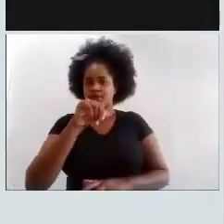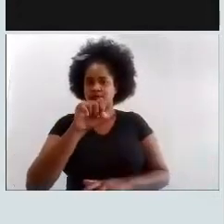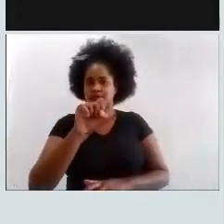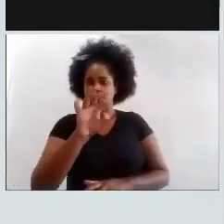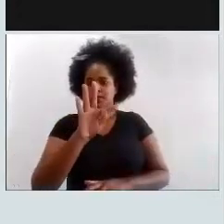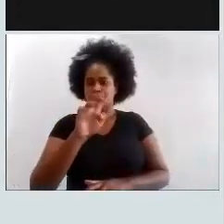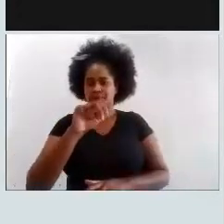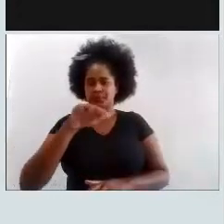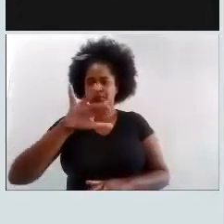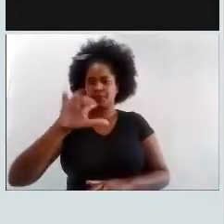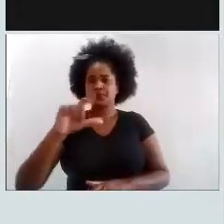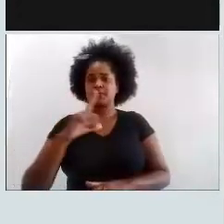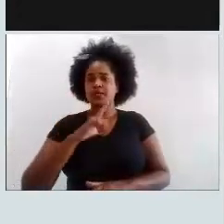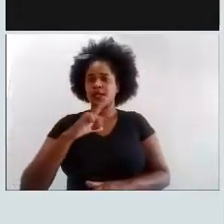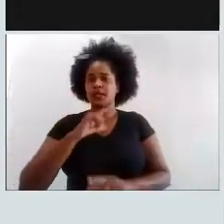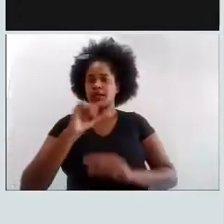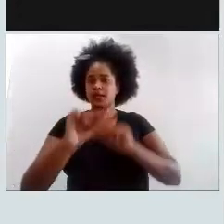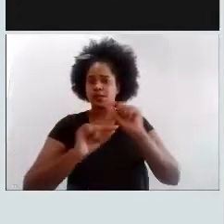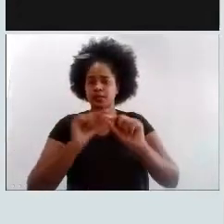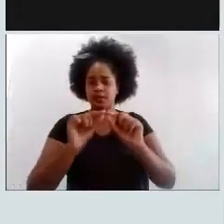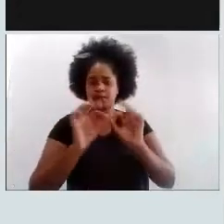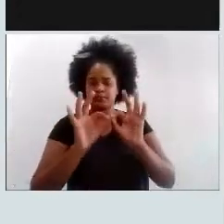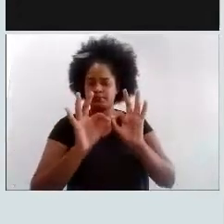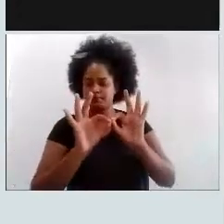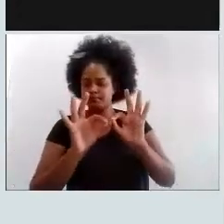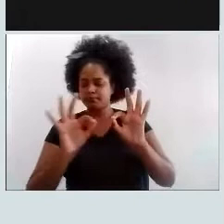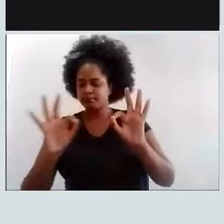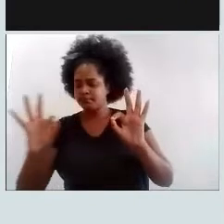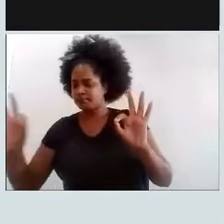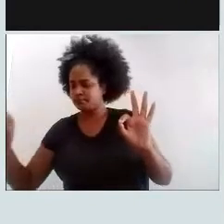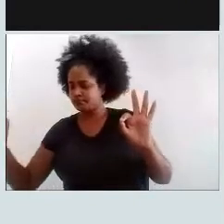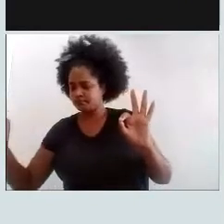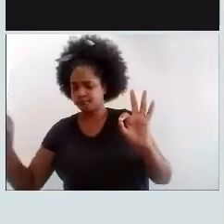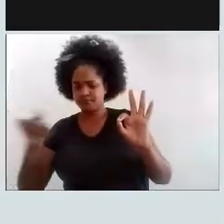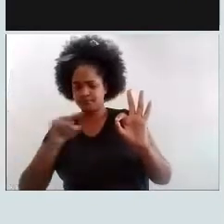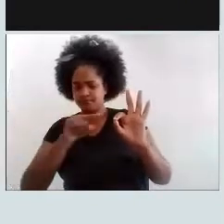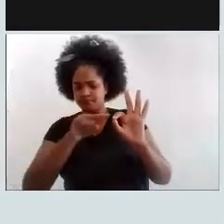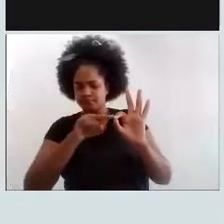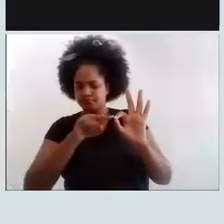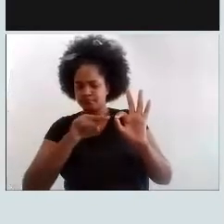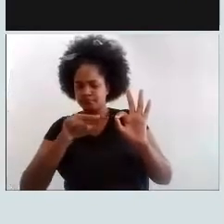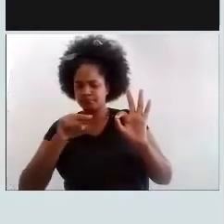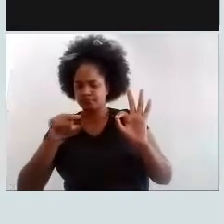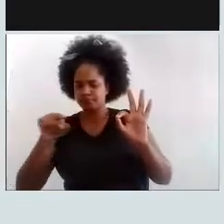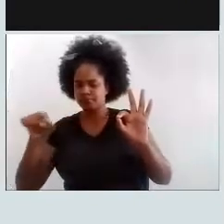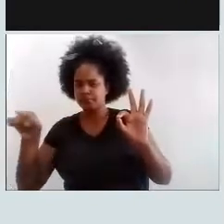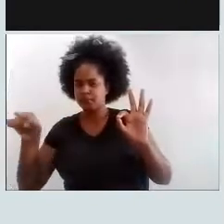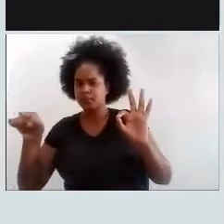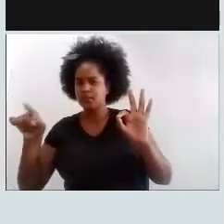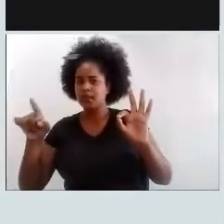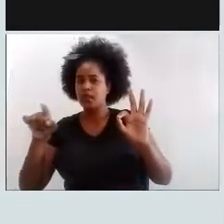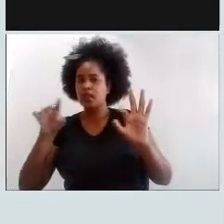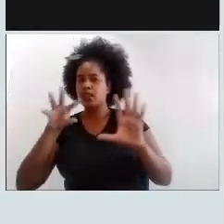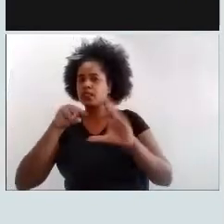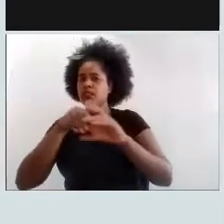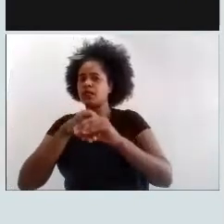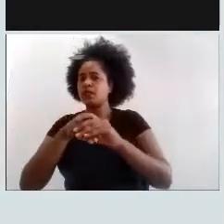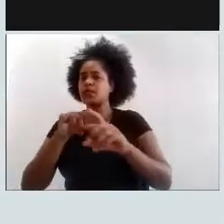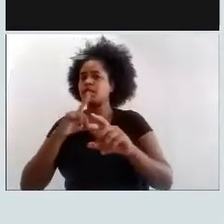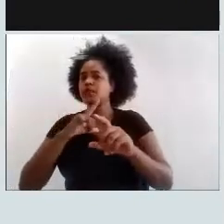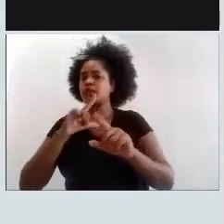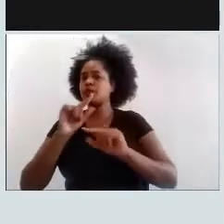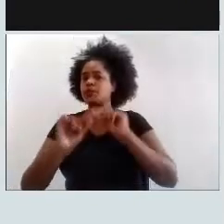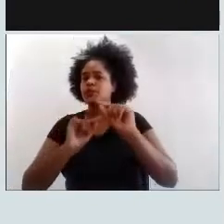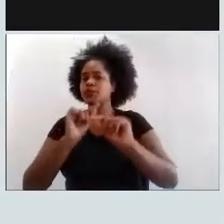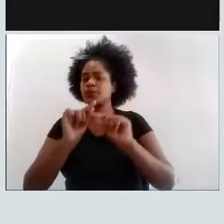reta, e numa reta, bem como fora delas, há infinitos pontos.